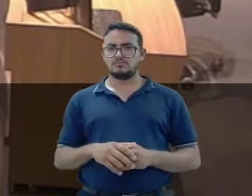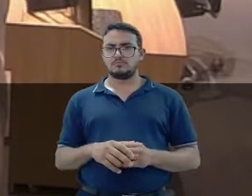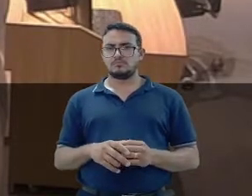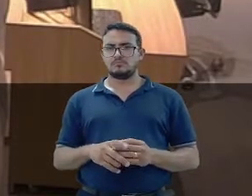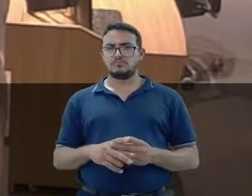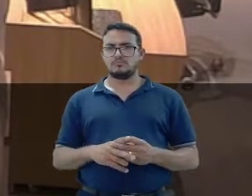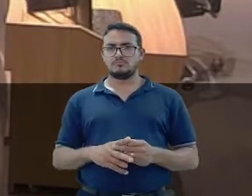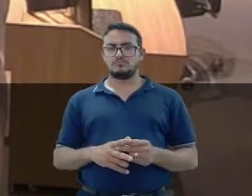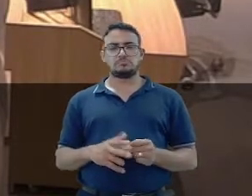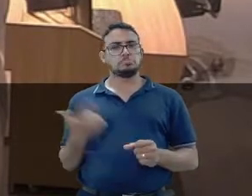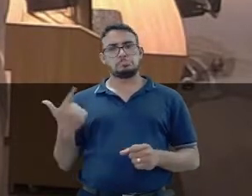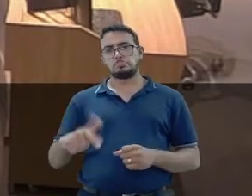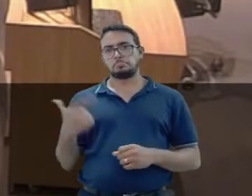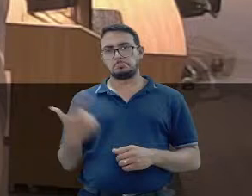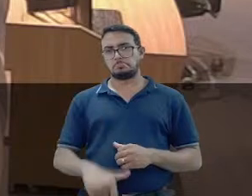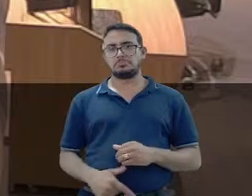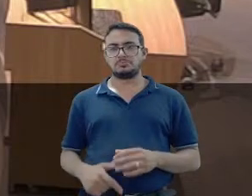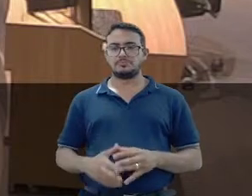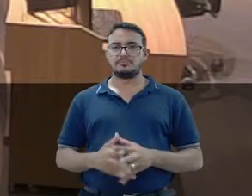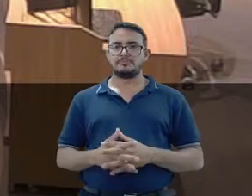Não, em princípio, não.